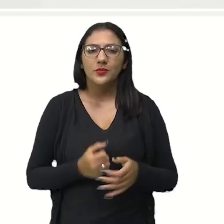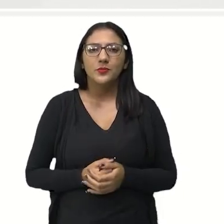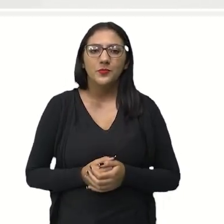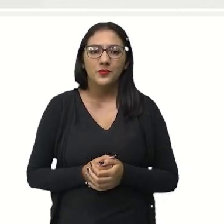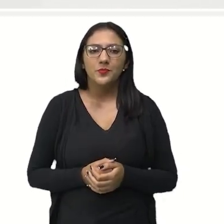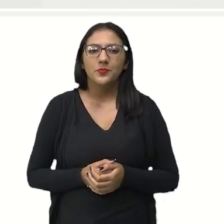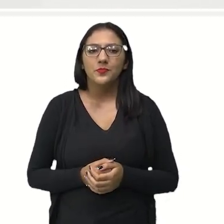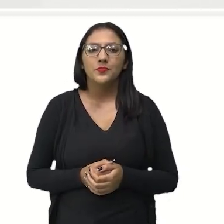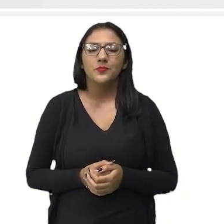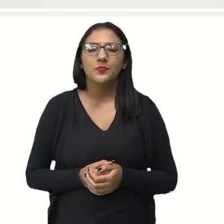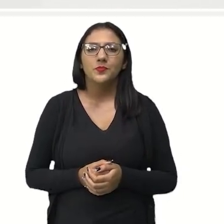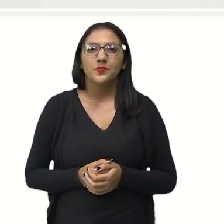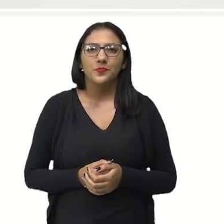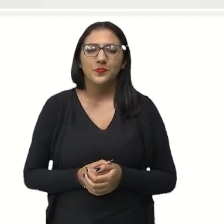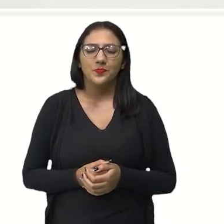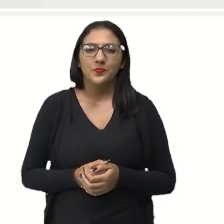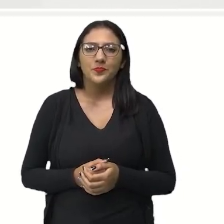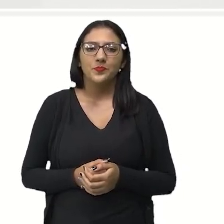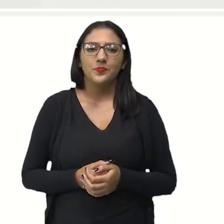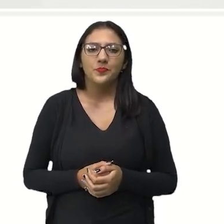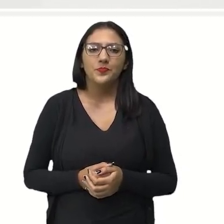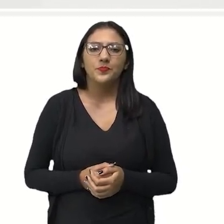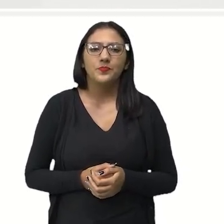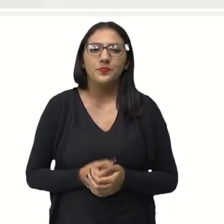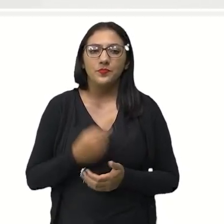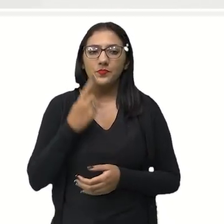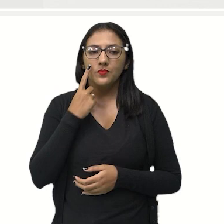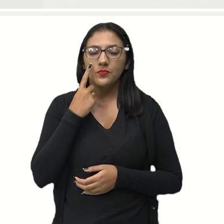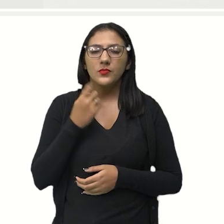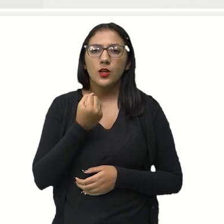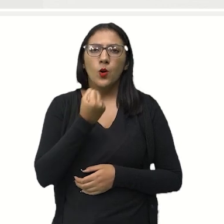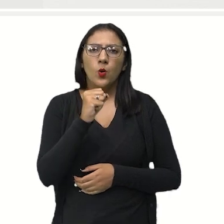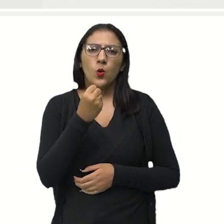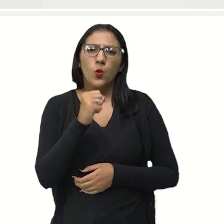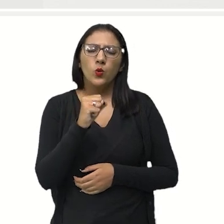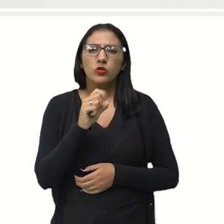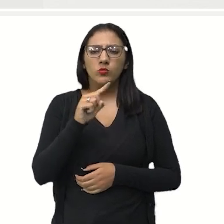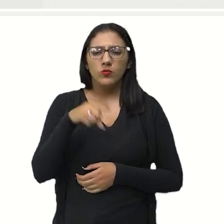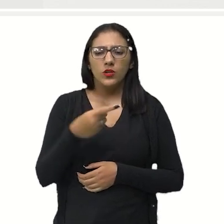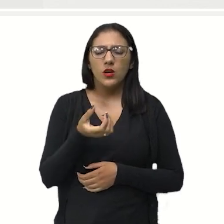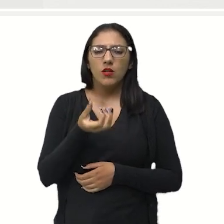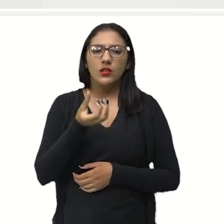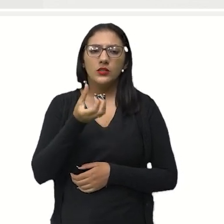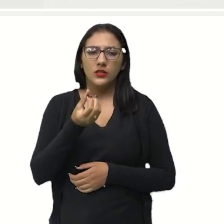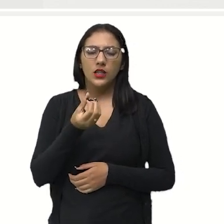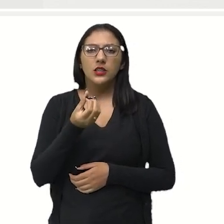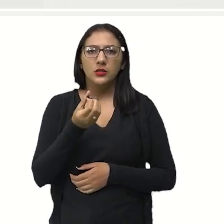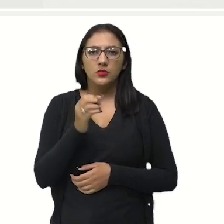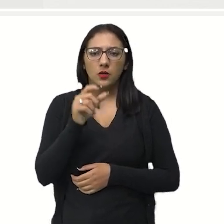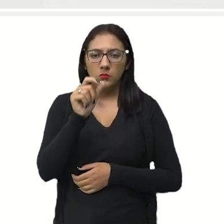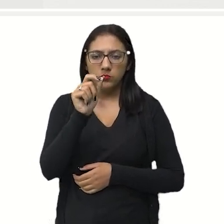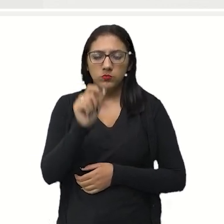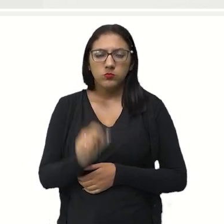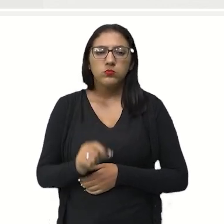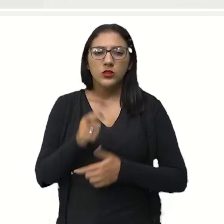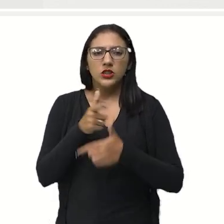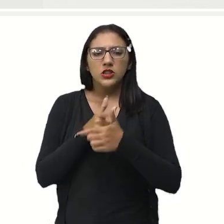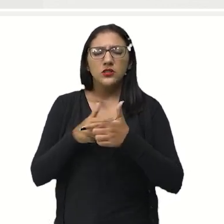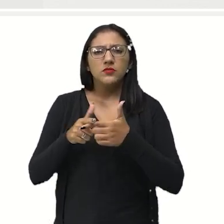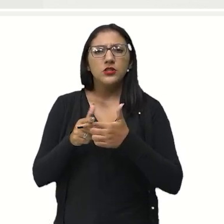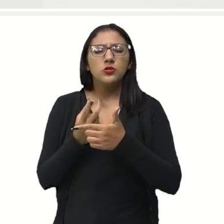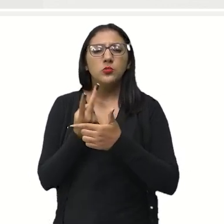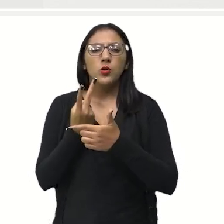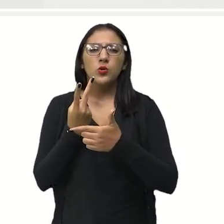6, ou entre 6 e 8? Ó, 8 e 6. Vamos começar então dividido por